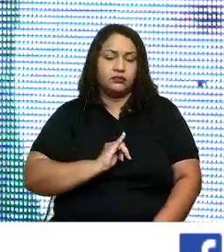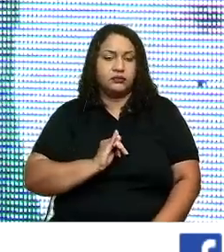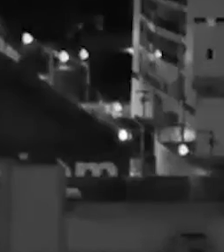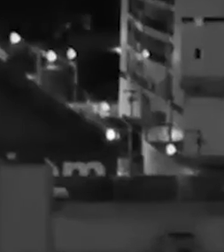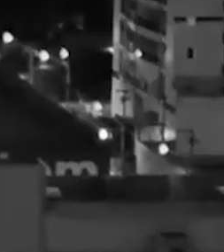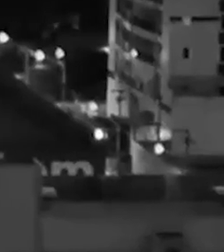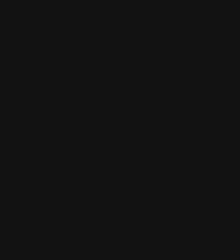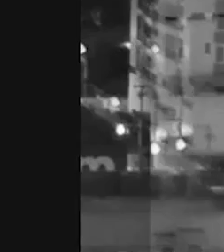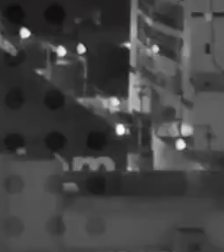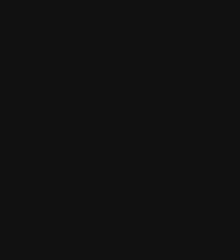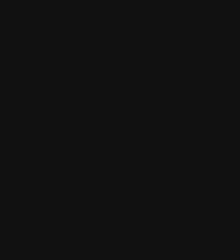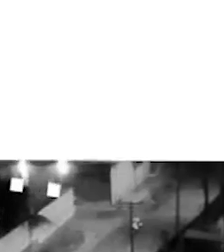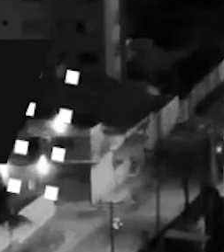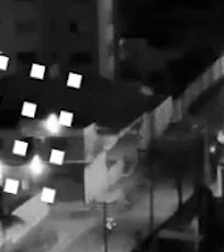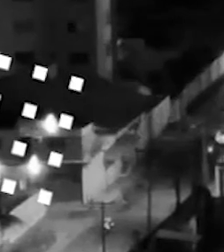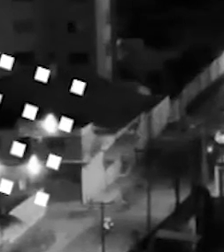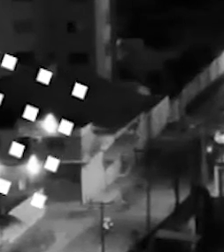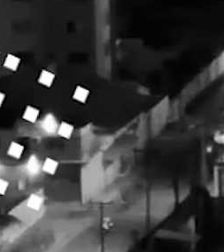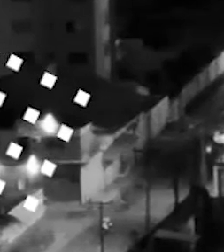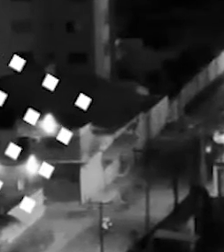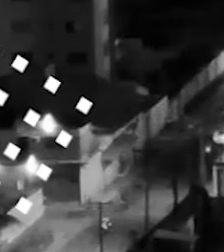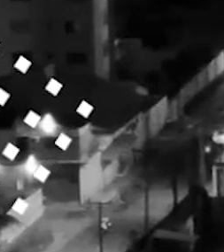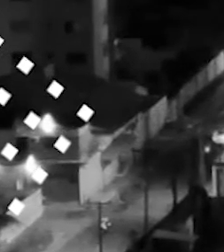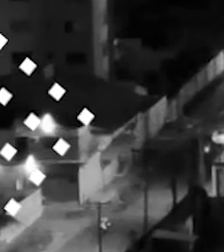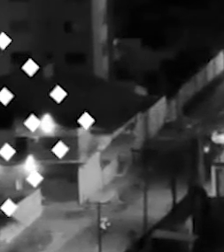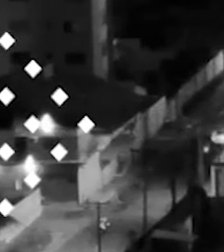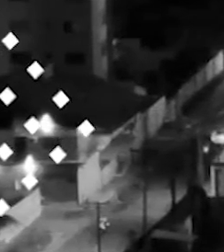caso aqui em São Paulo